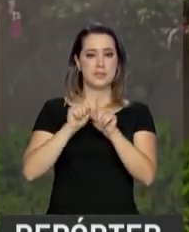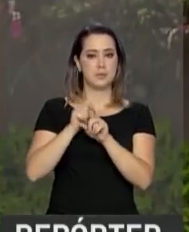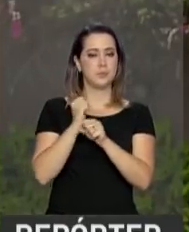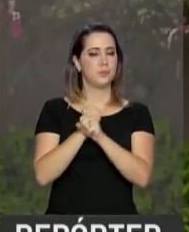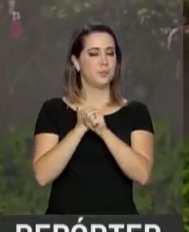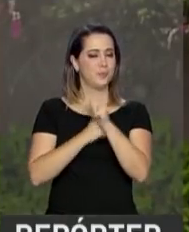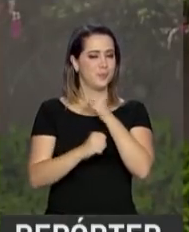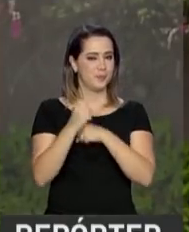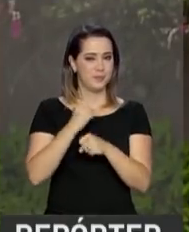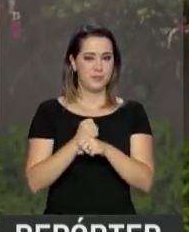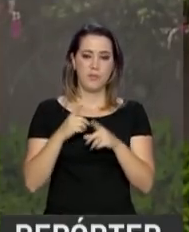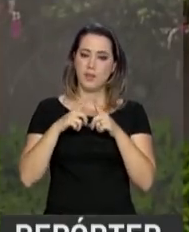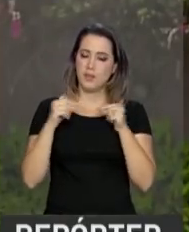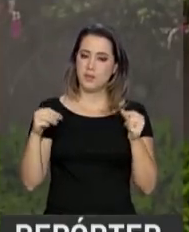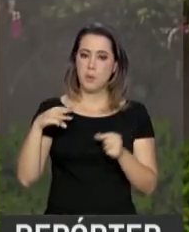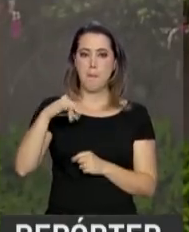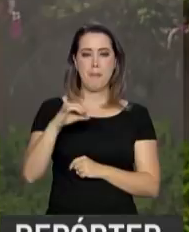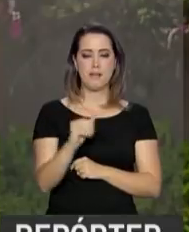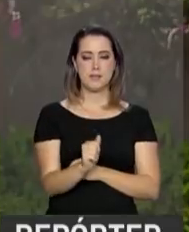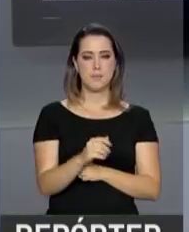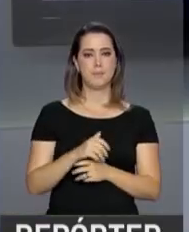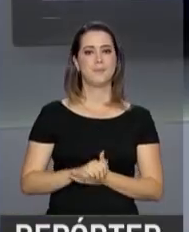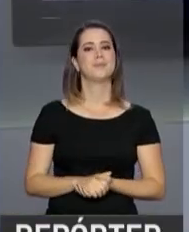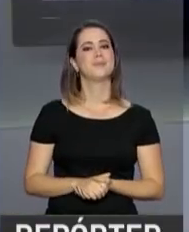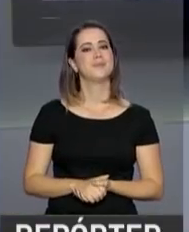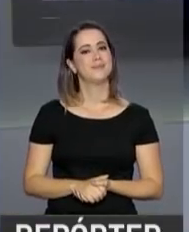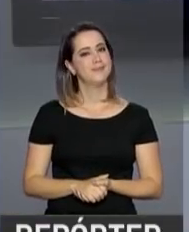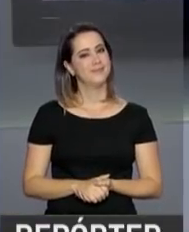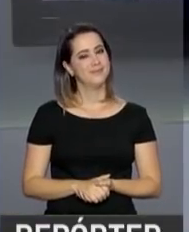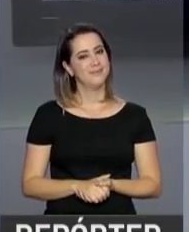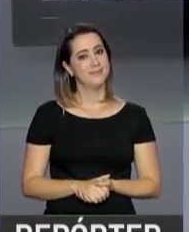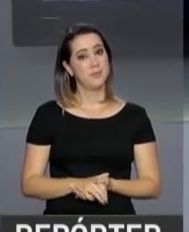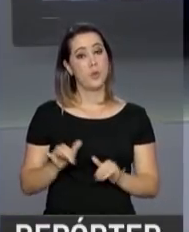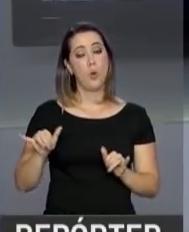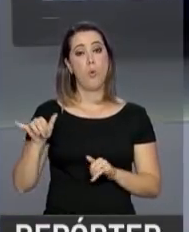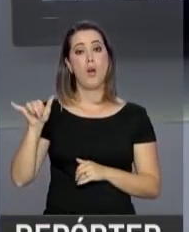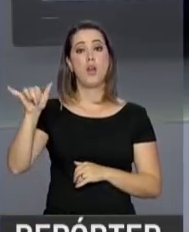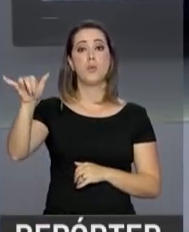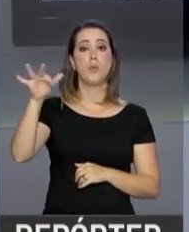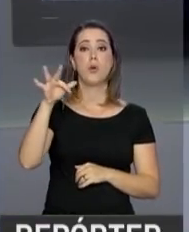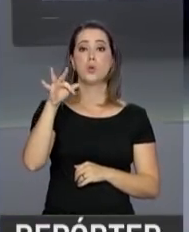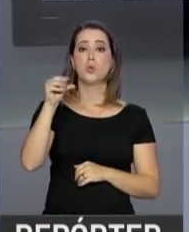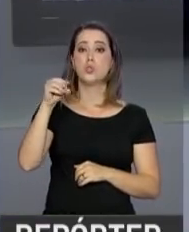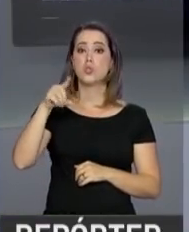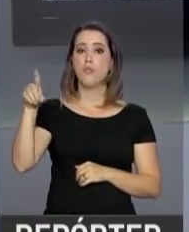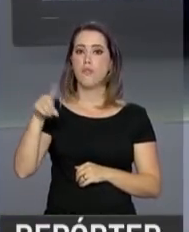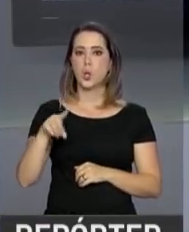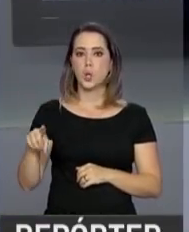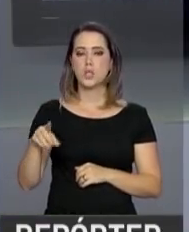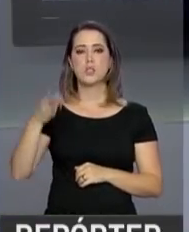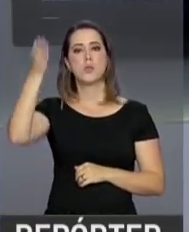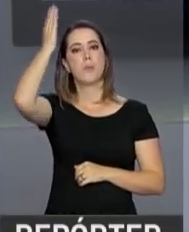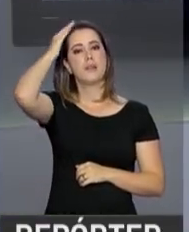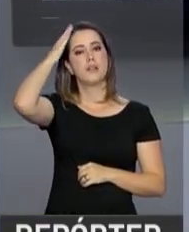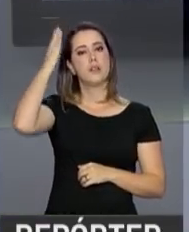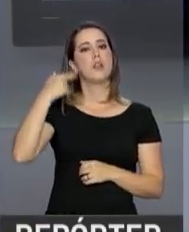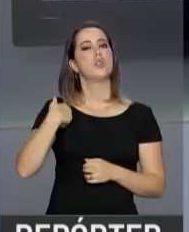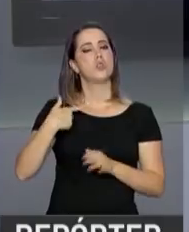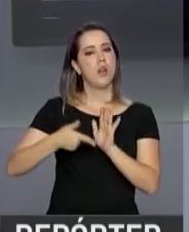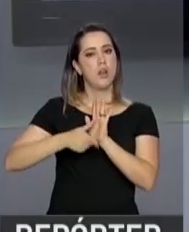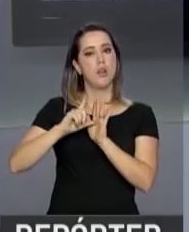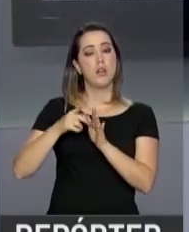ano passado. De Brasília, Márcia Fernandes. O Aeroporto Internacional de Foz do Iguaçu, no Paraná, está recebendo os